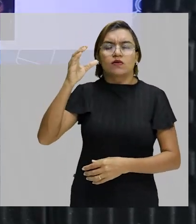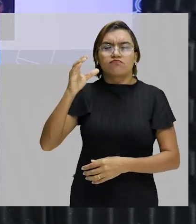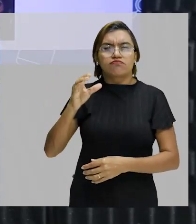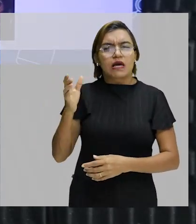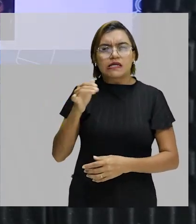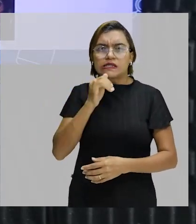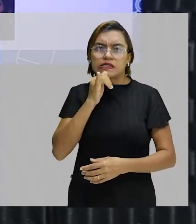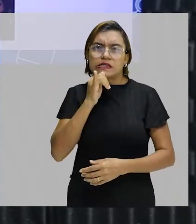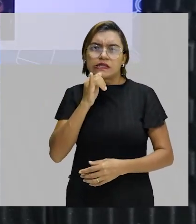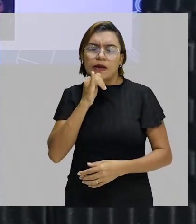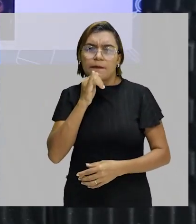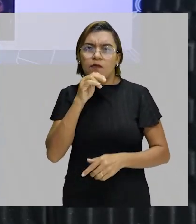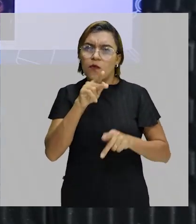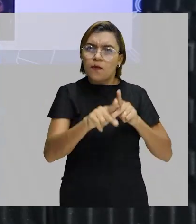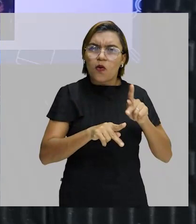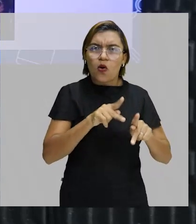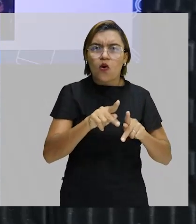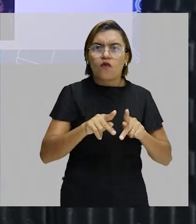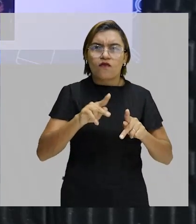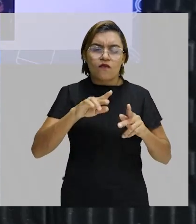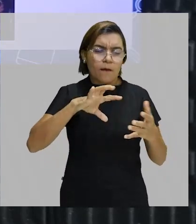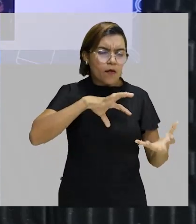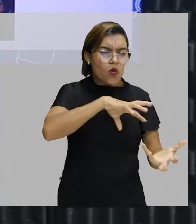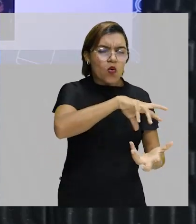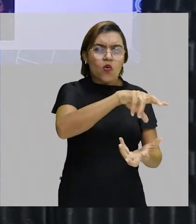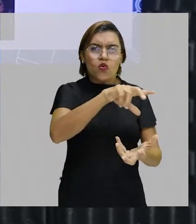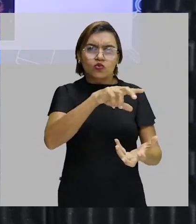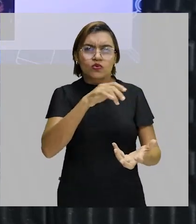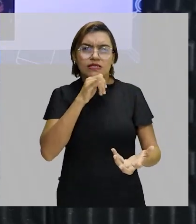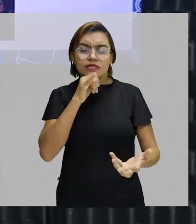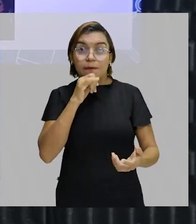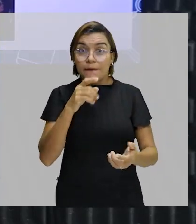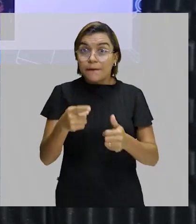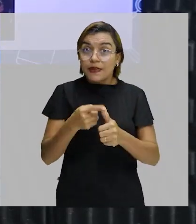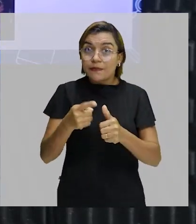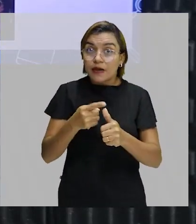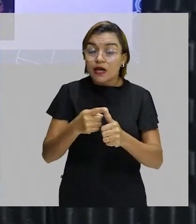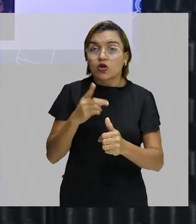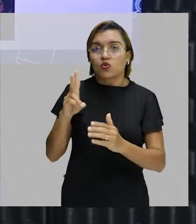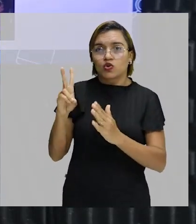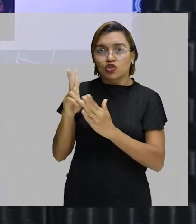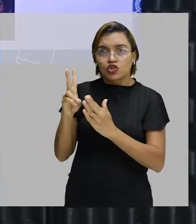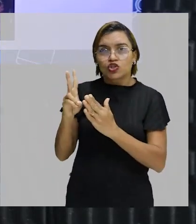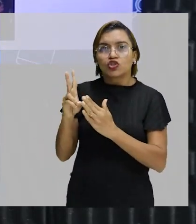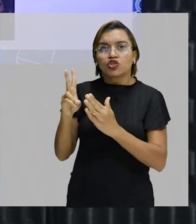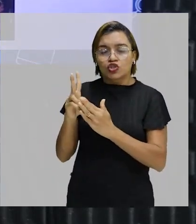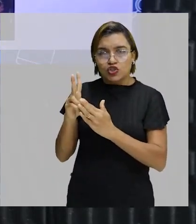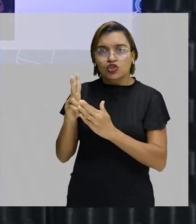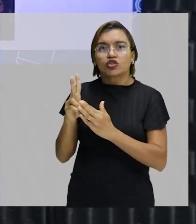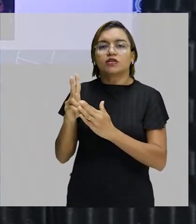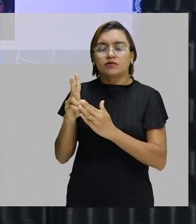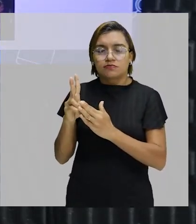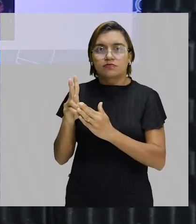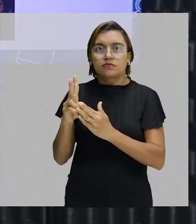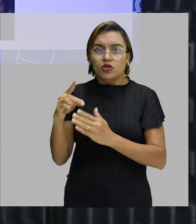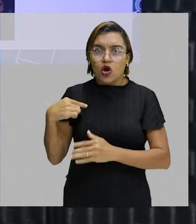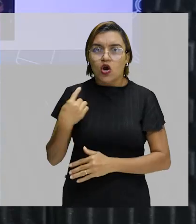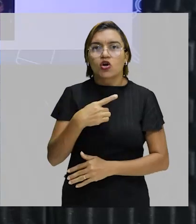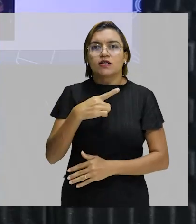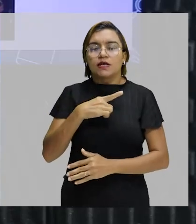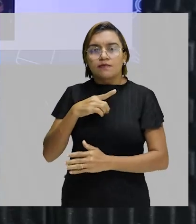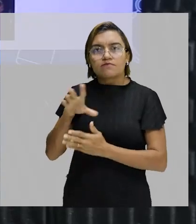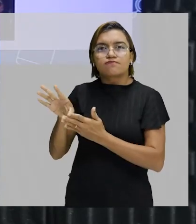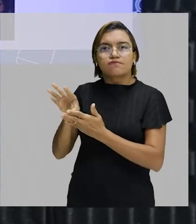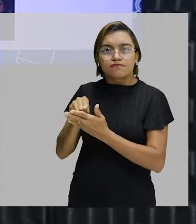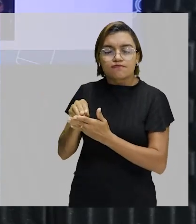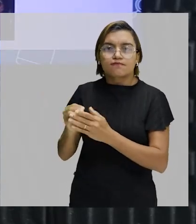do mundo. Primeiramente, quem vive aqui? Os indígenas. Então, nós temos raízes indígenas. Vieram